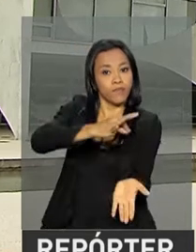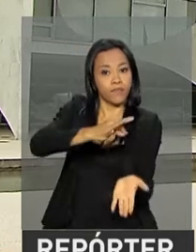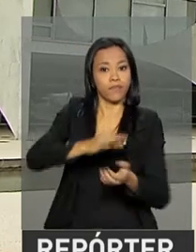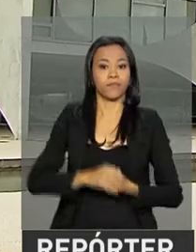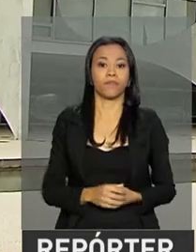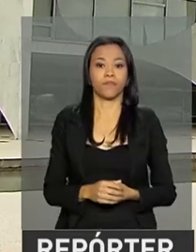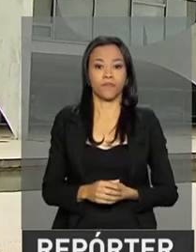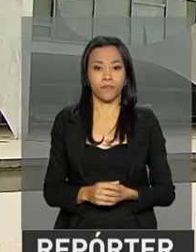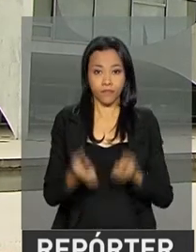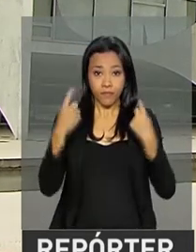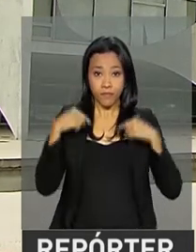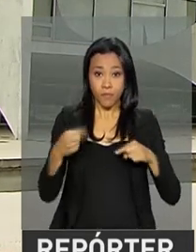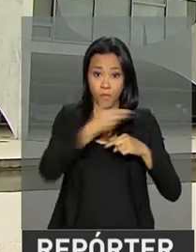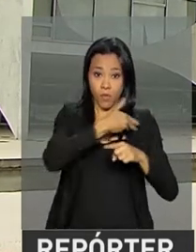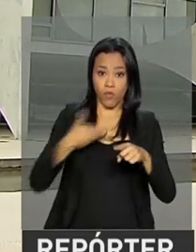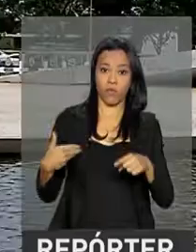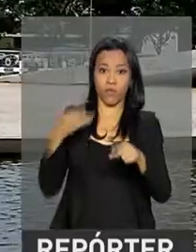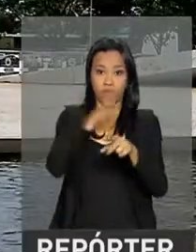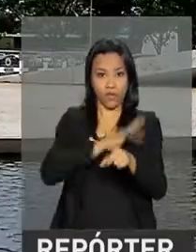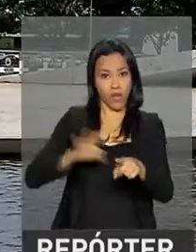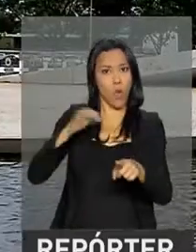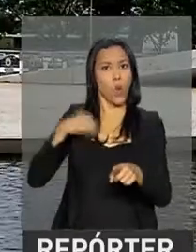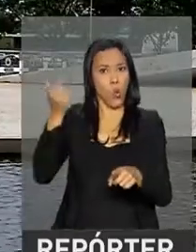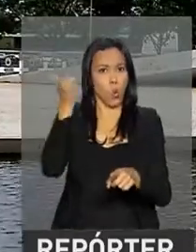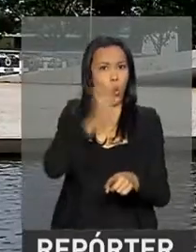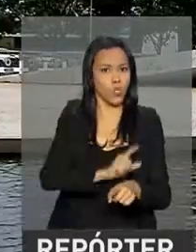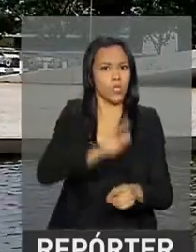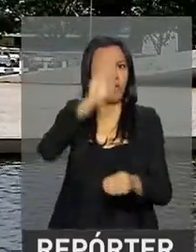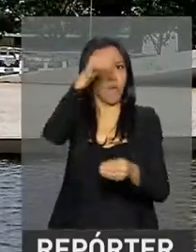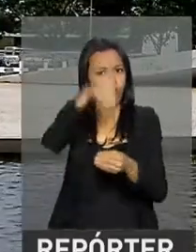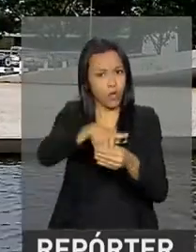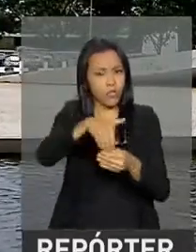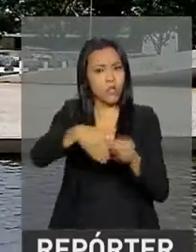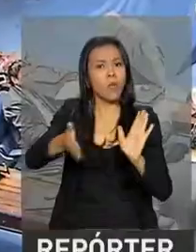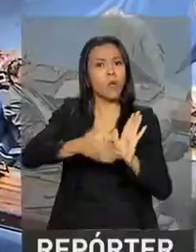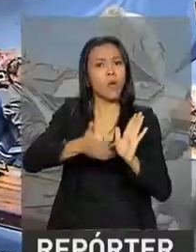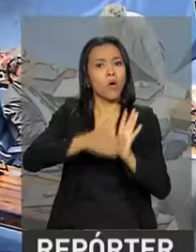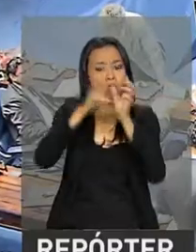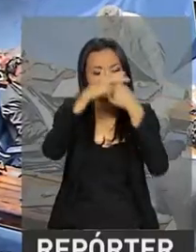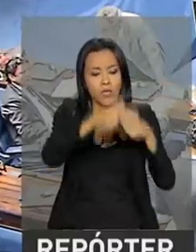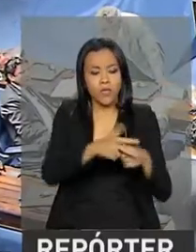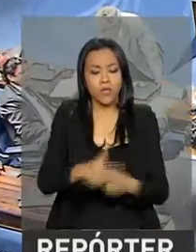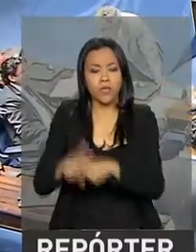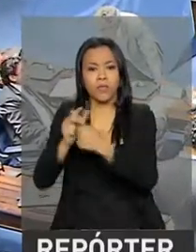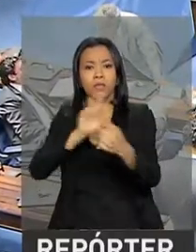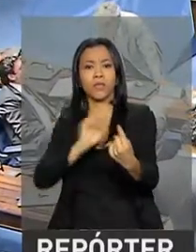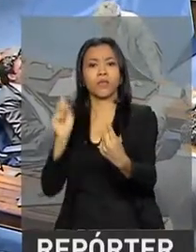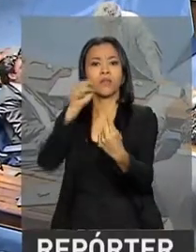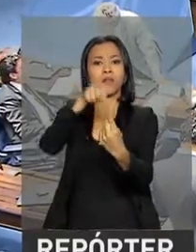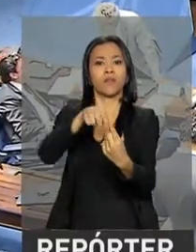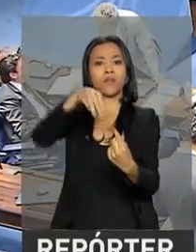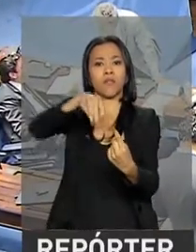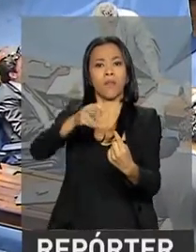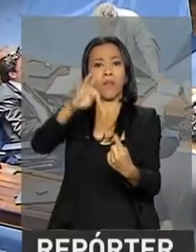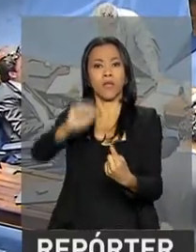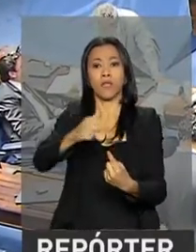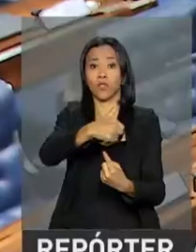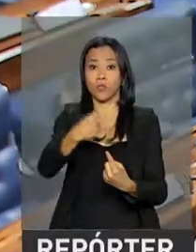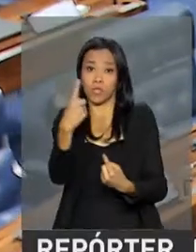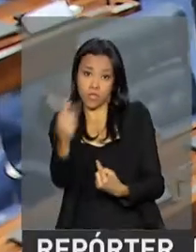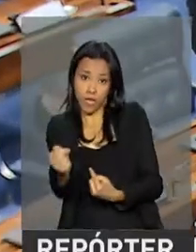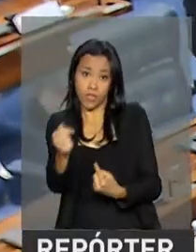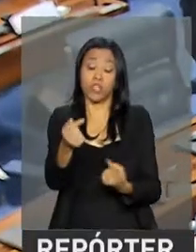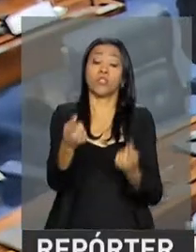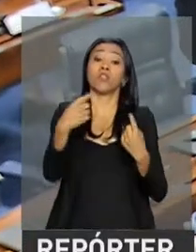o governo federal conseguiu concluir a votação da proposta de revisão das metas fiscais para 2017 e